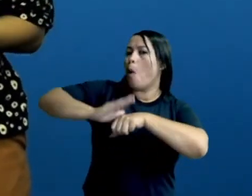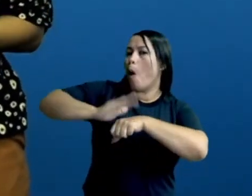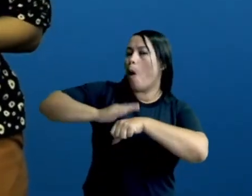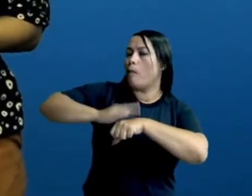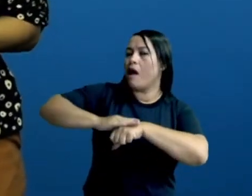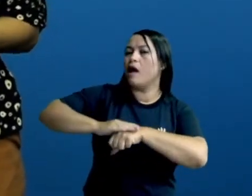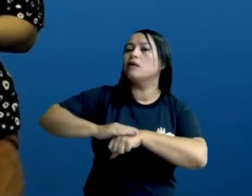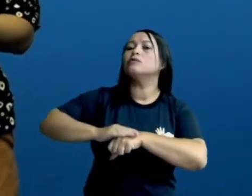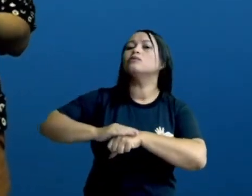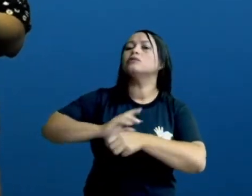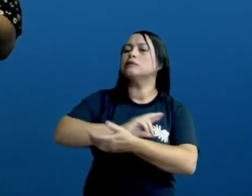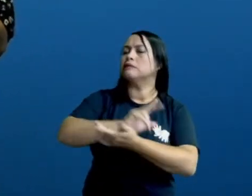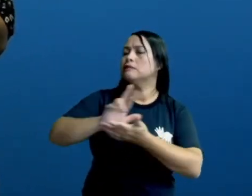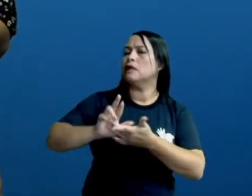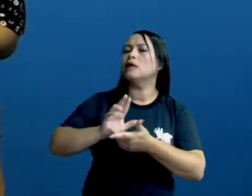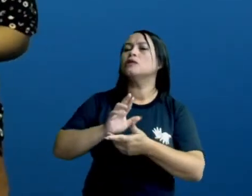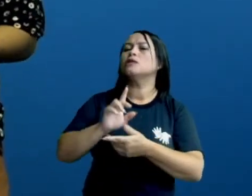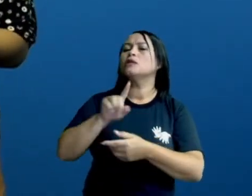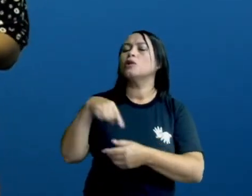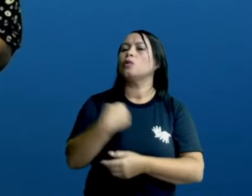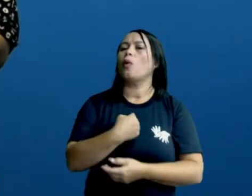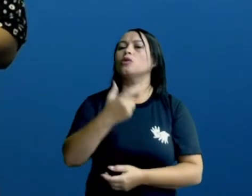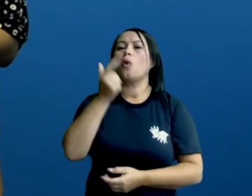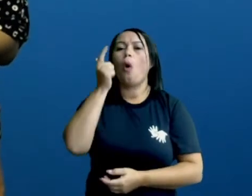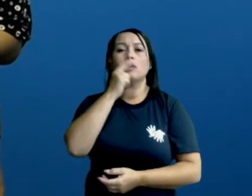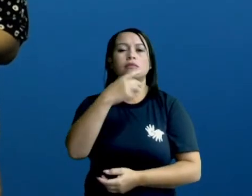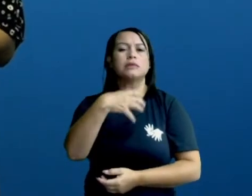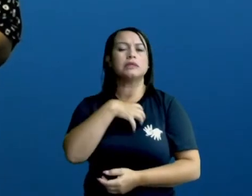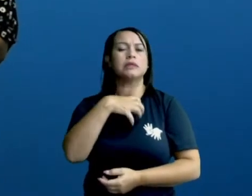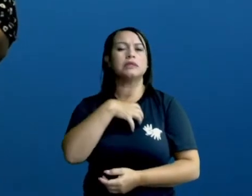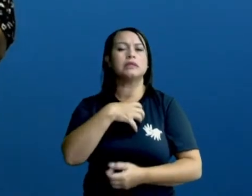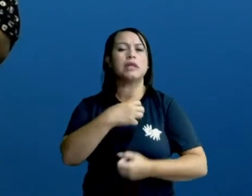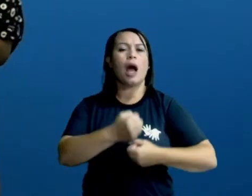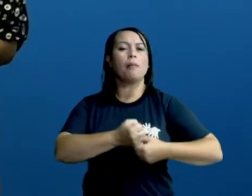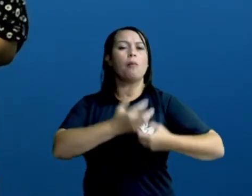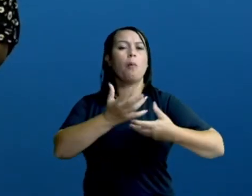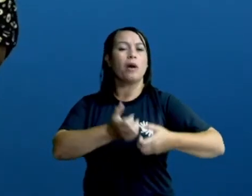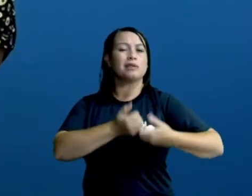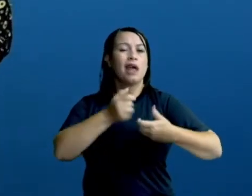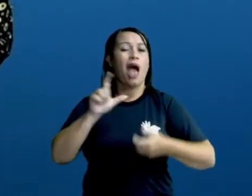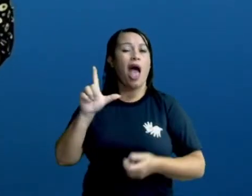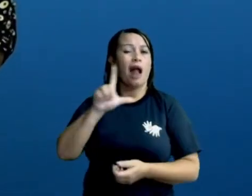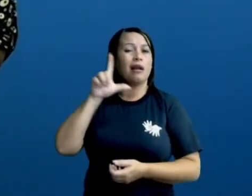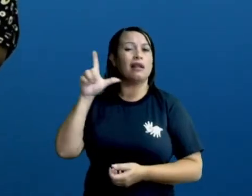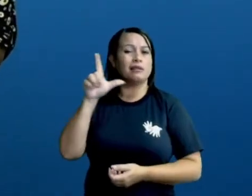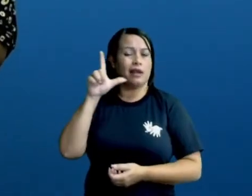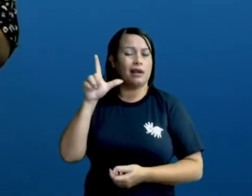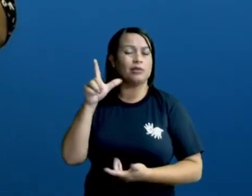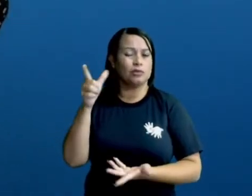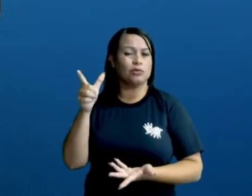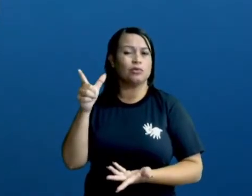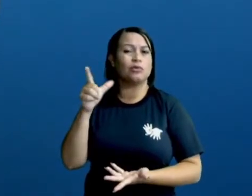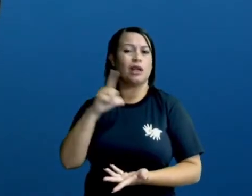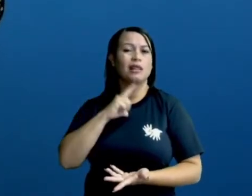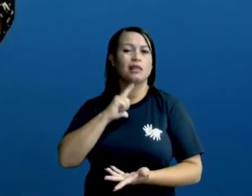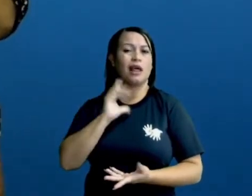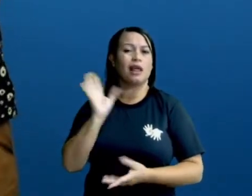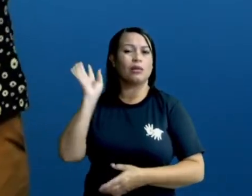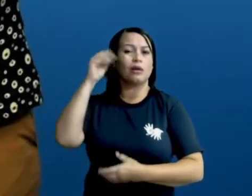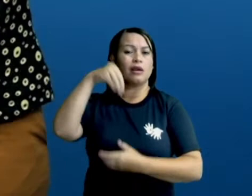gente consegue sentir essa questão da poesia, da literatura em si, de